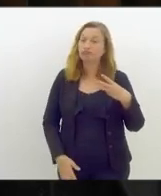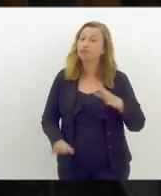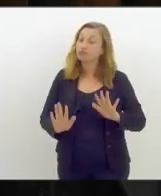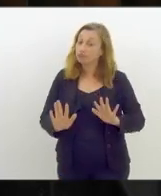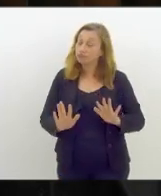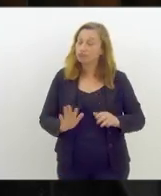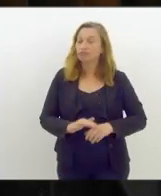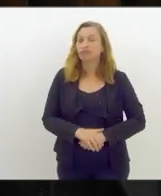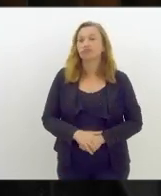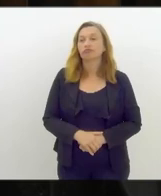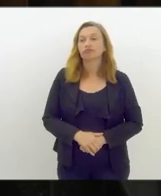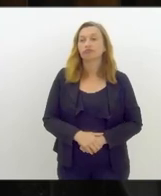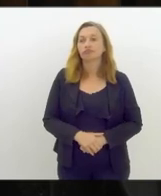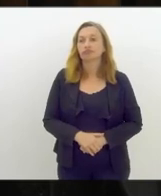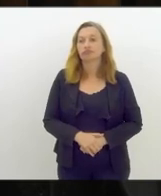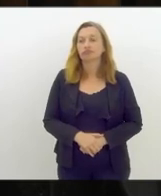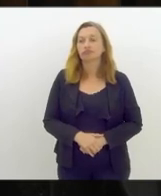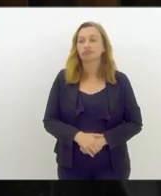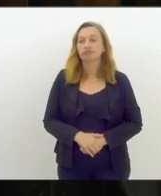mesmo assim,